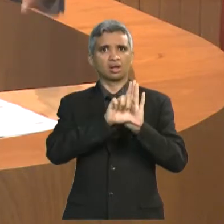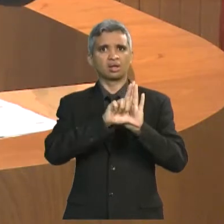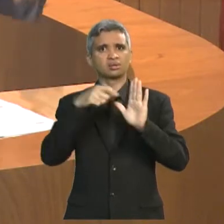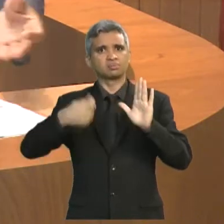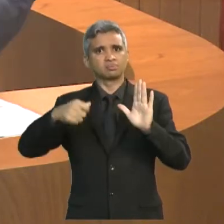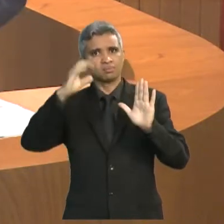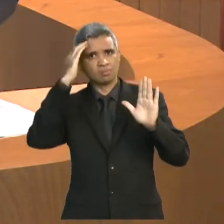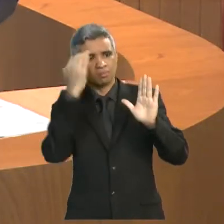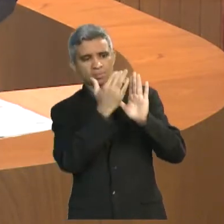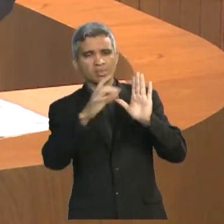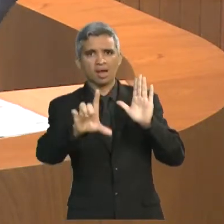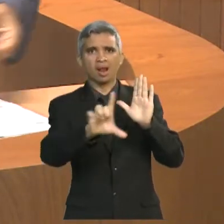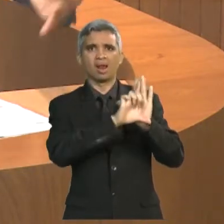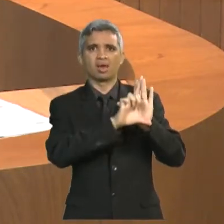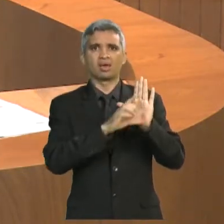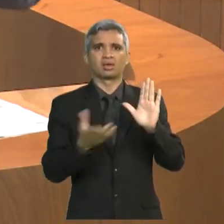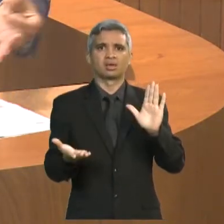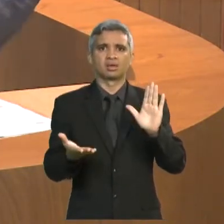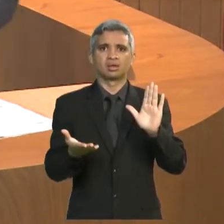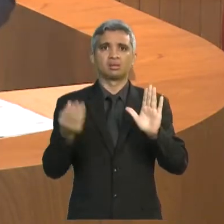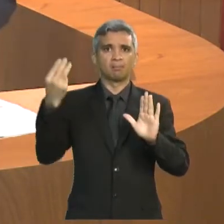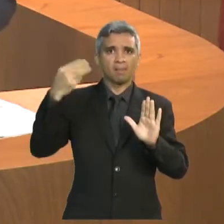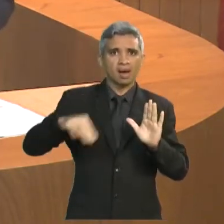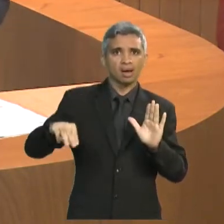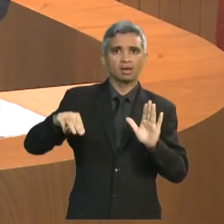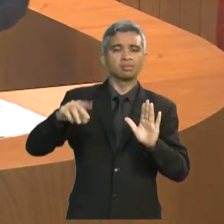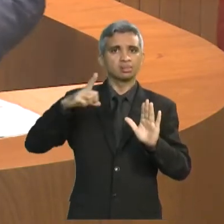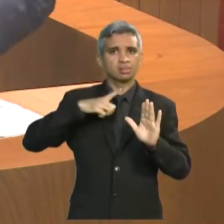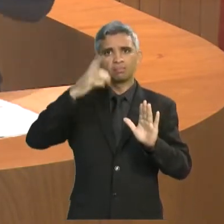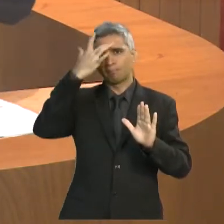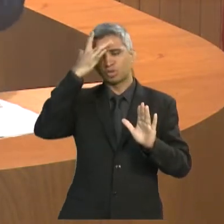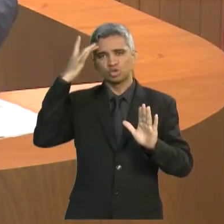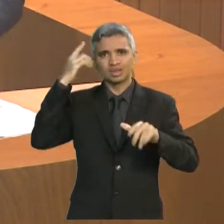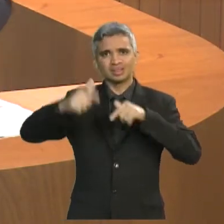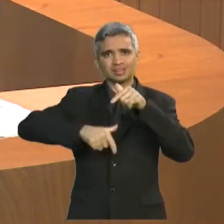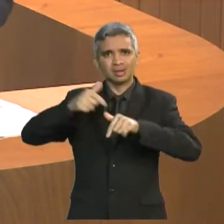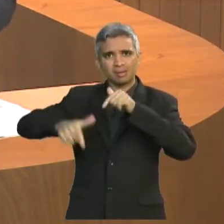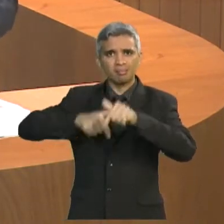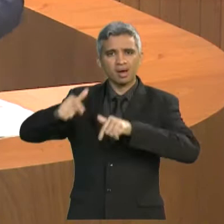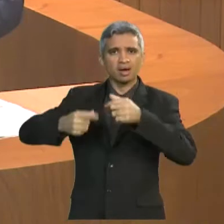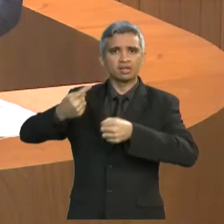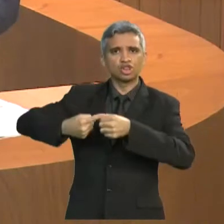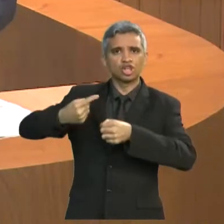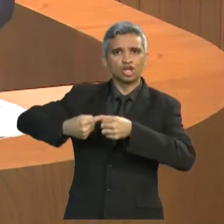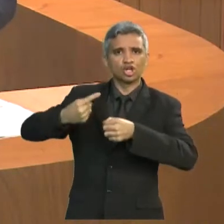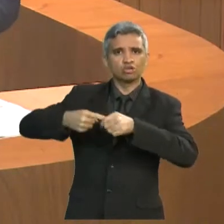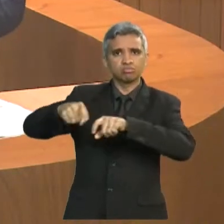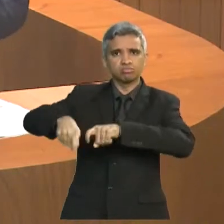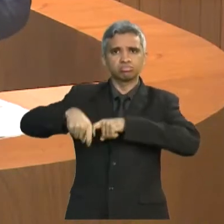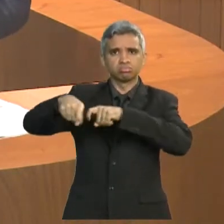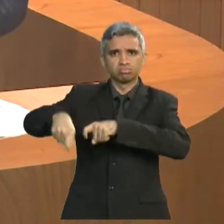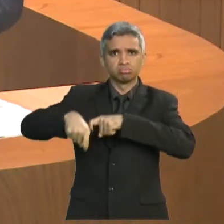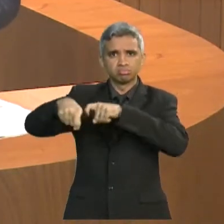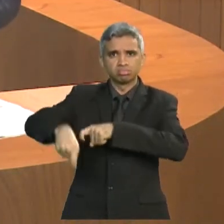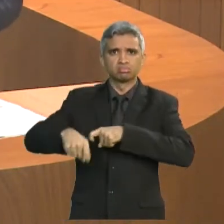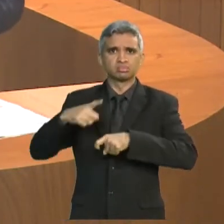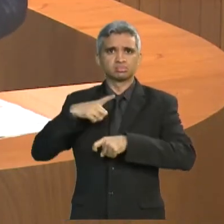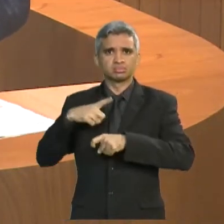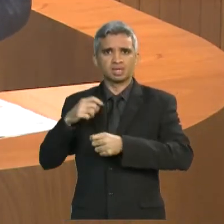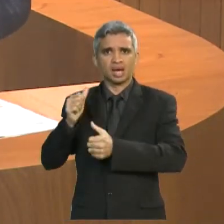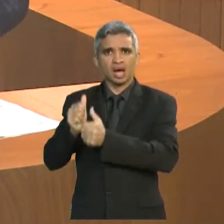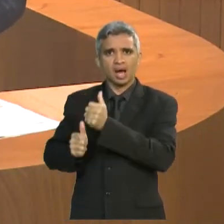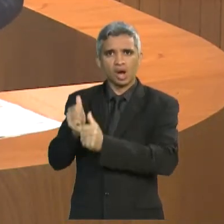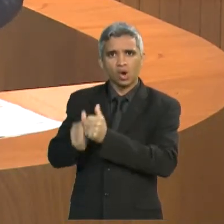são Labradores são Trabalhadores Rurais que vivem da terra plantando arroz plantando